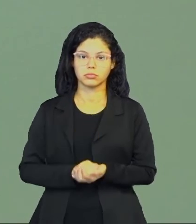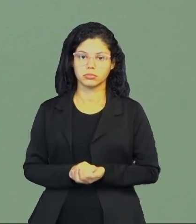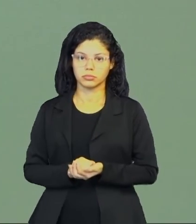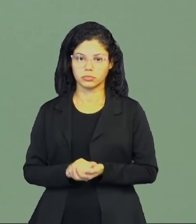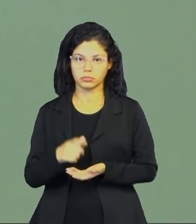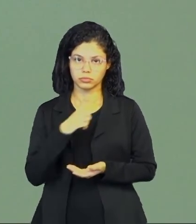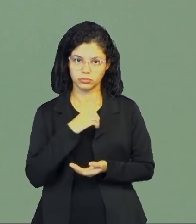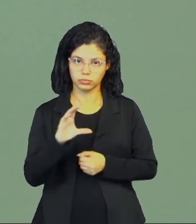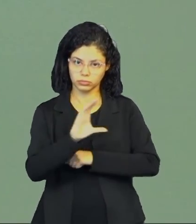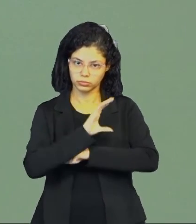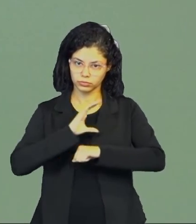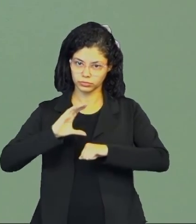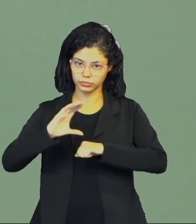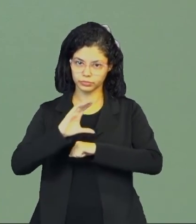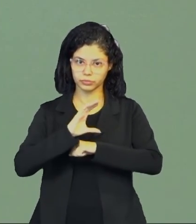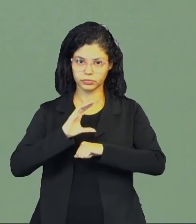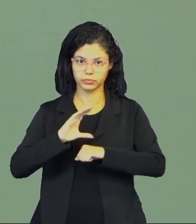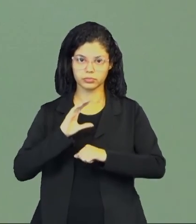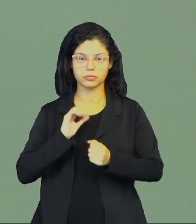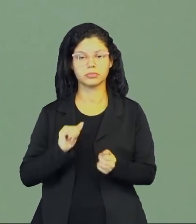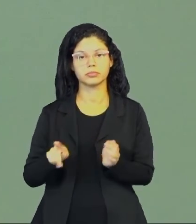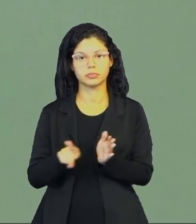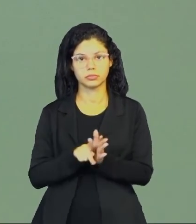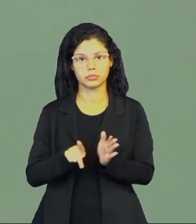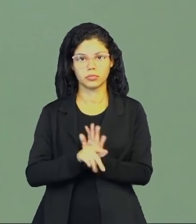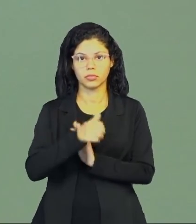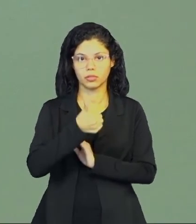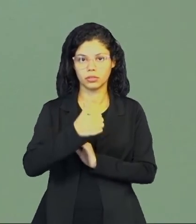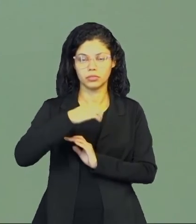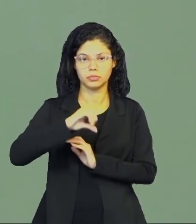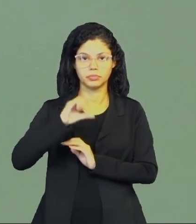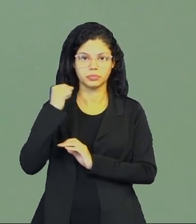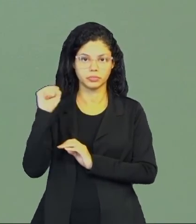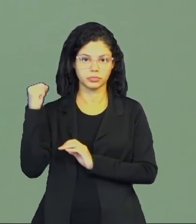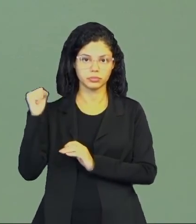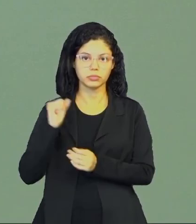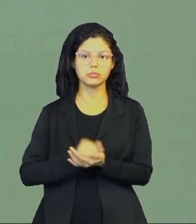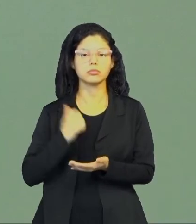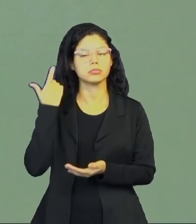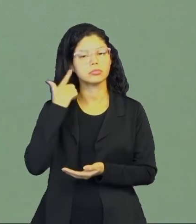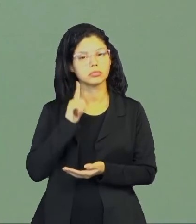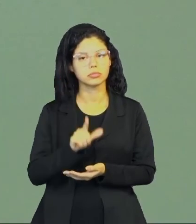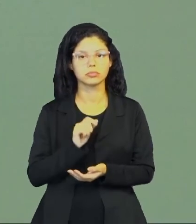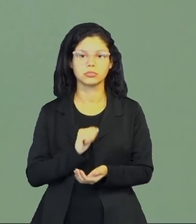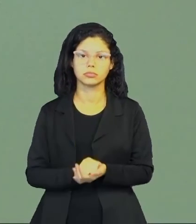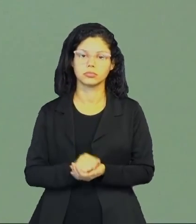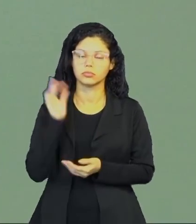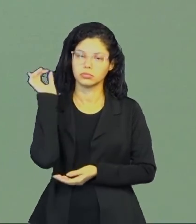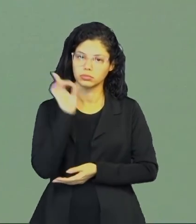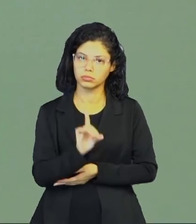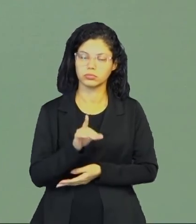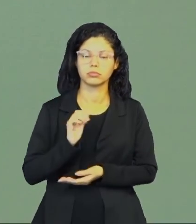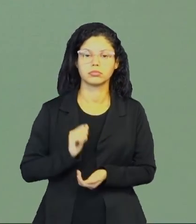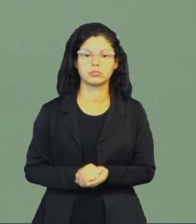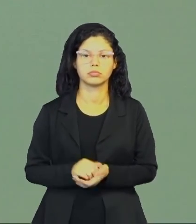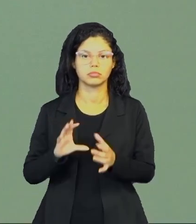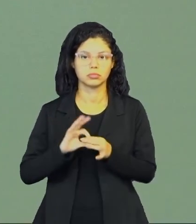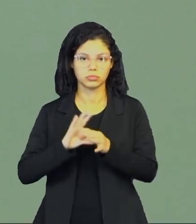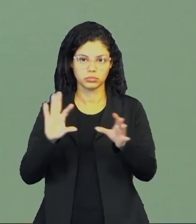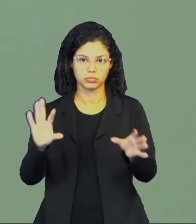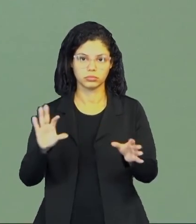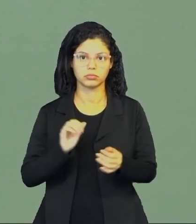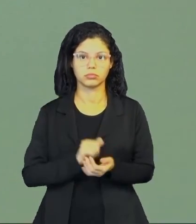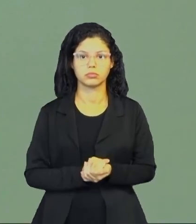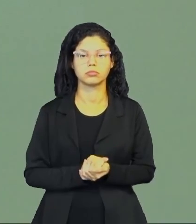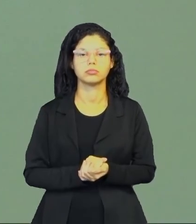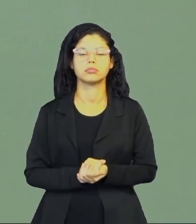aí uma Constituição, né, vigente desde 1988, que garante esses direitos civis, essas liberdades,